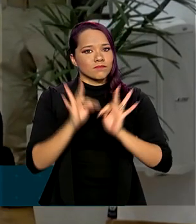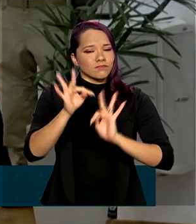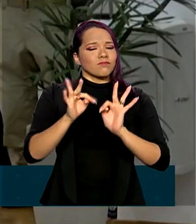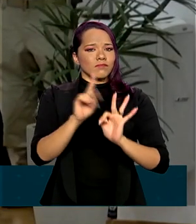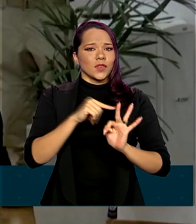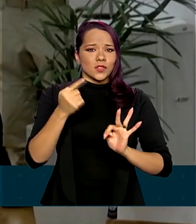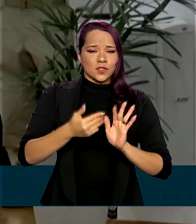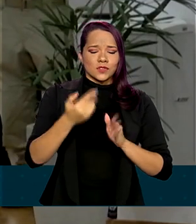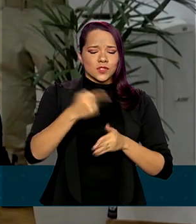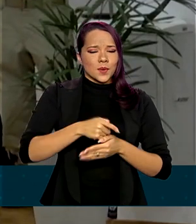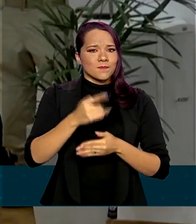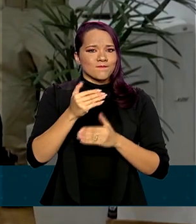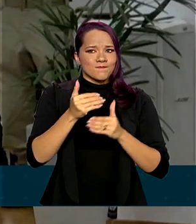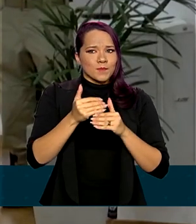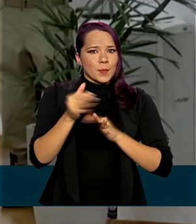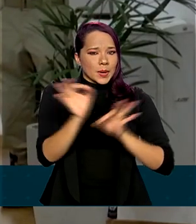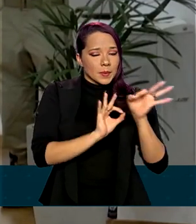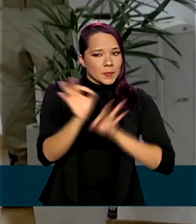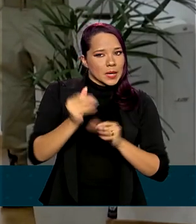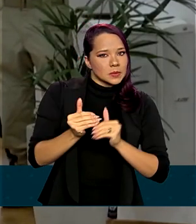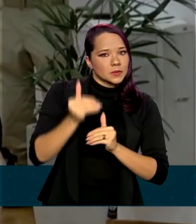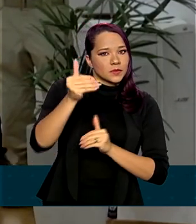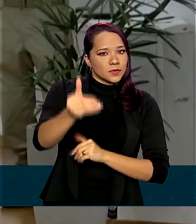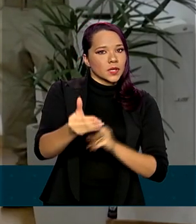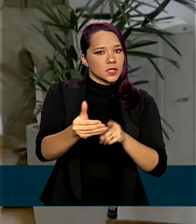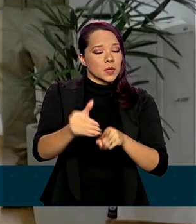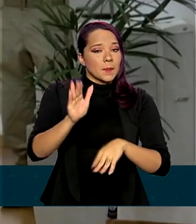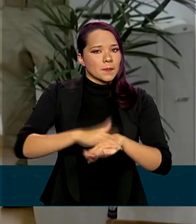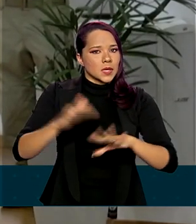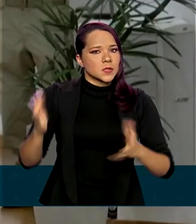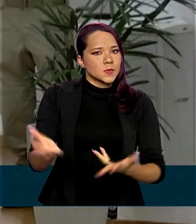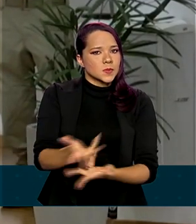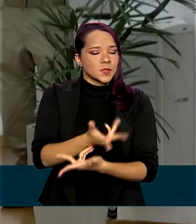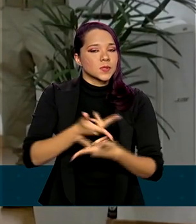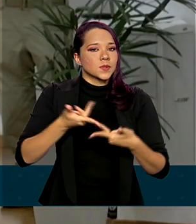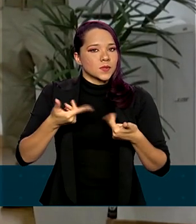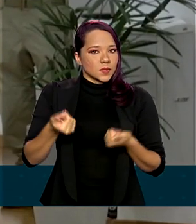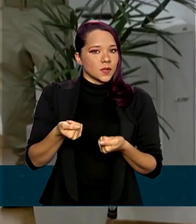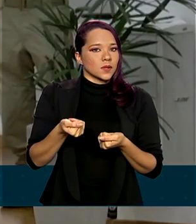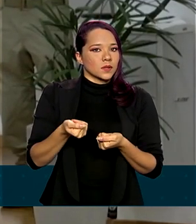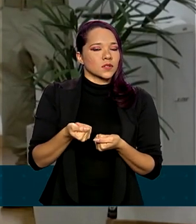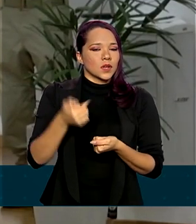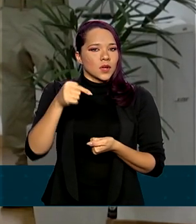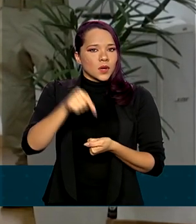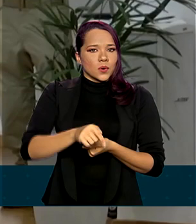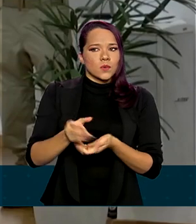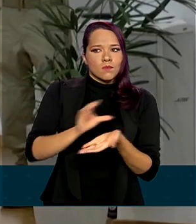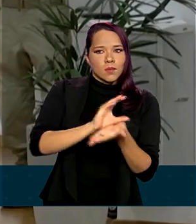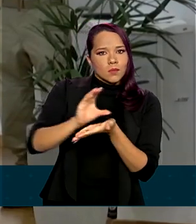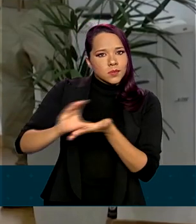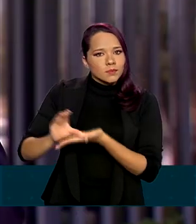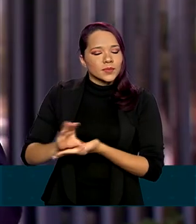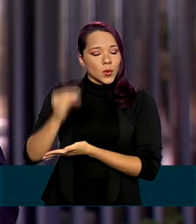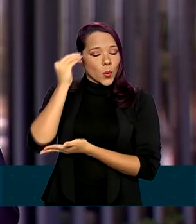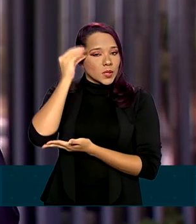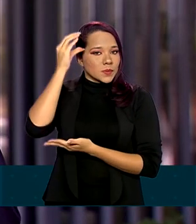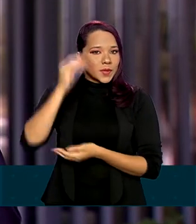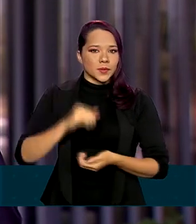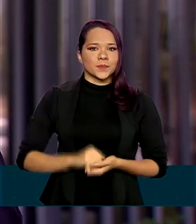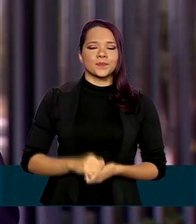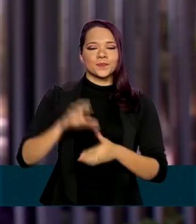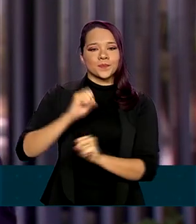gente antecipe o futuro, impulsione nossa eficiência e potencialize o compartilhamento do conhecimento.